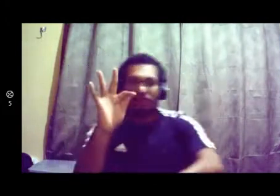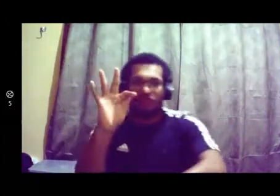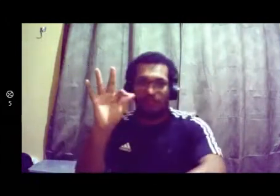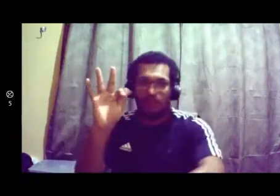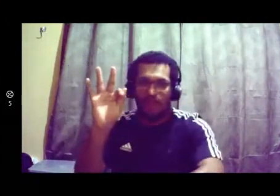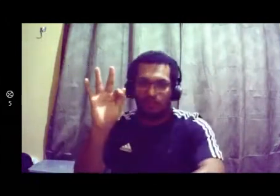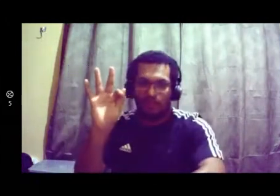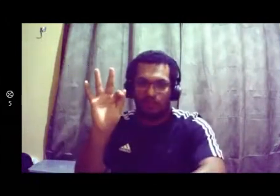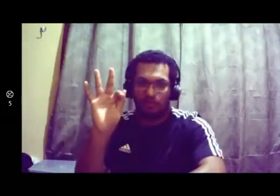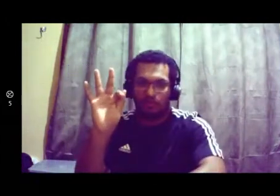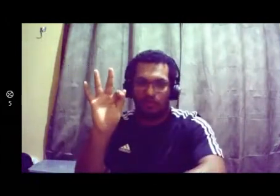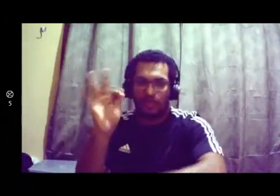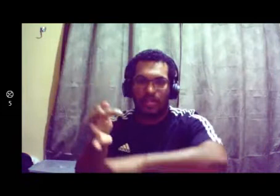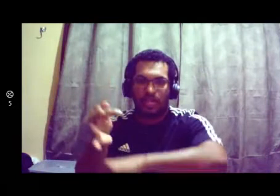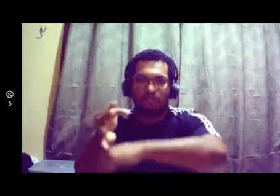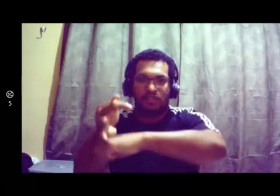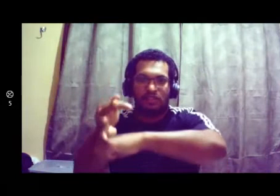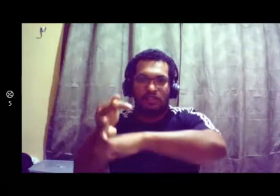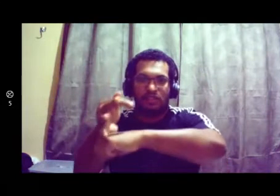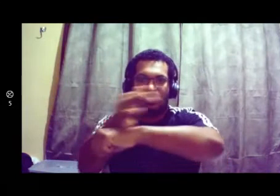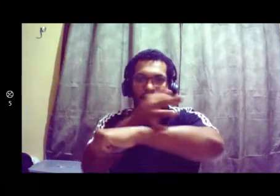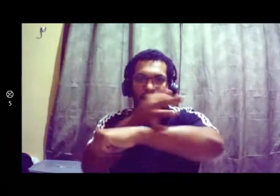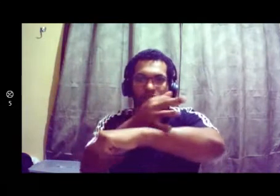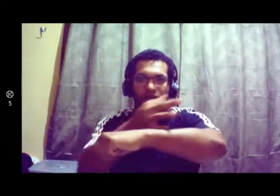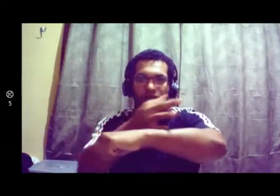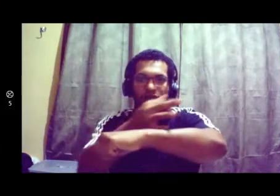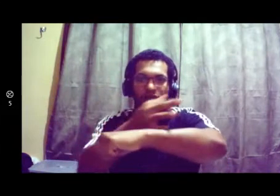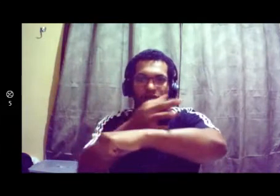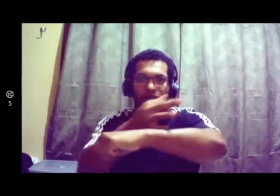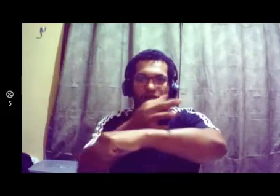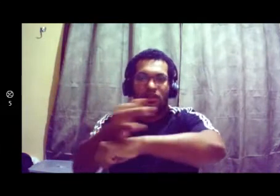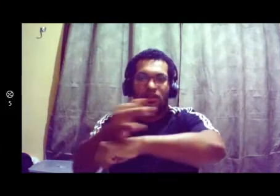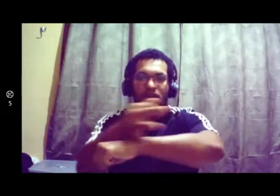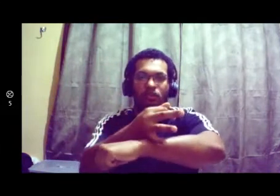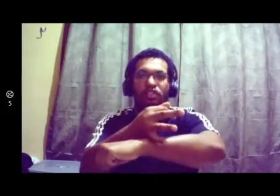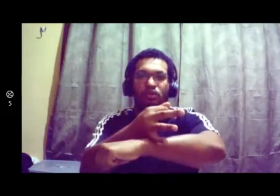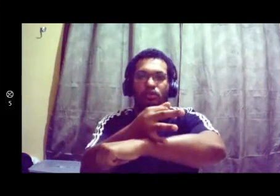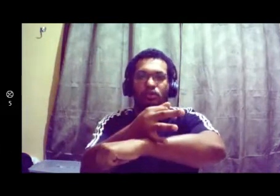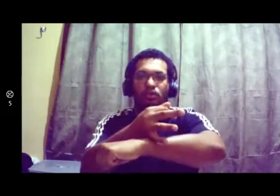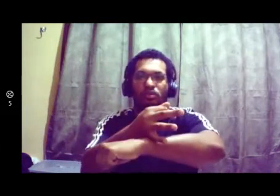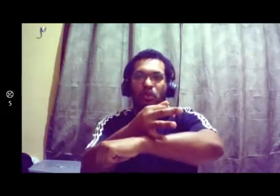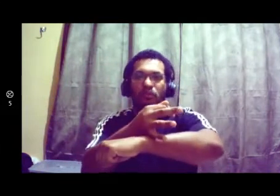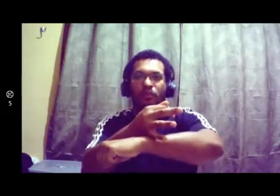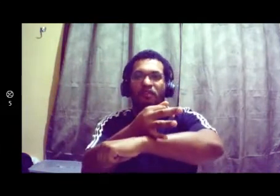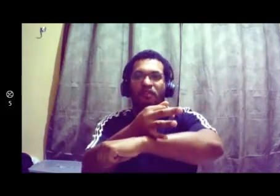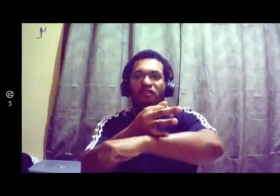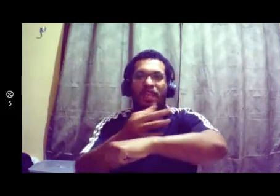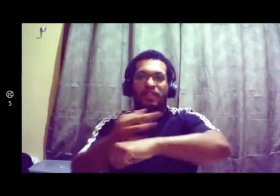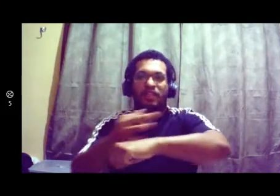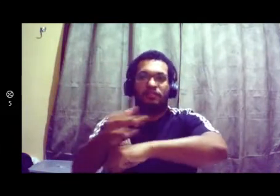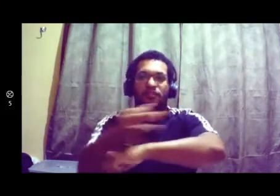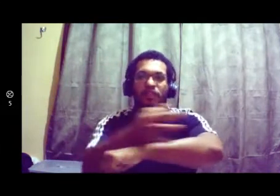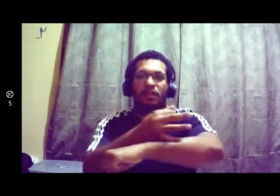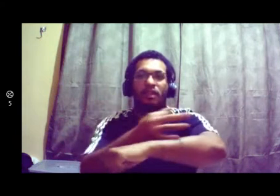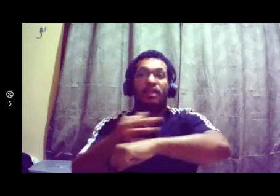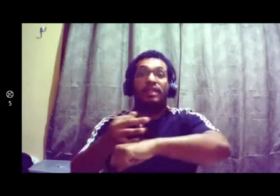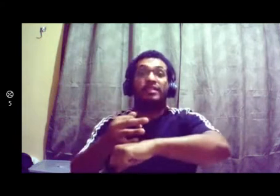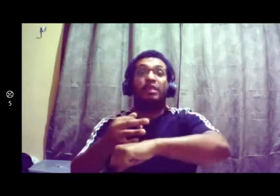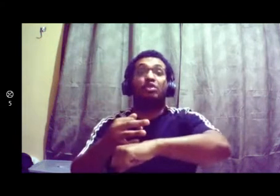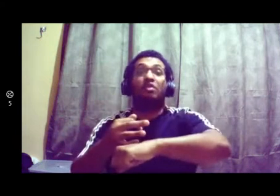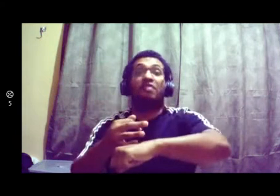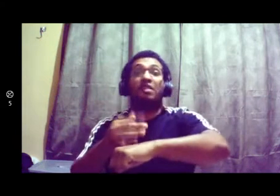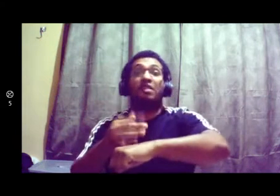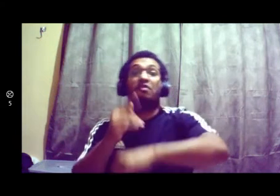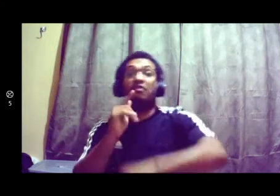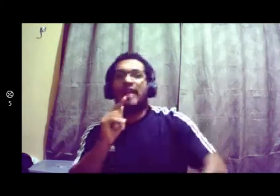faço um F, configuração em F, faço assim, ó. Um círculo, tá bom? Férias. Se